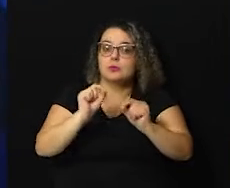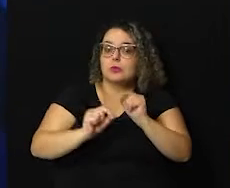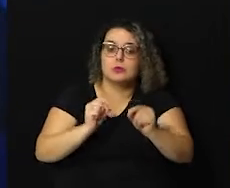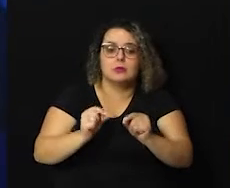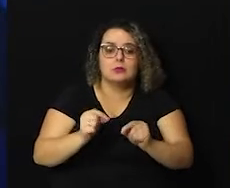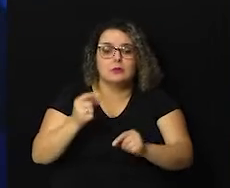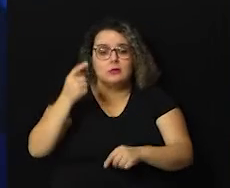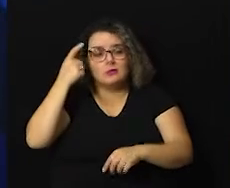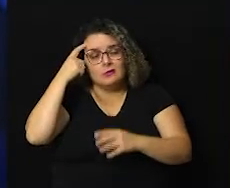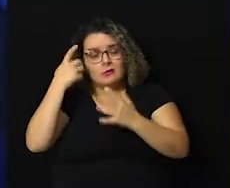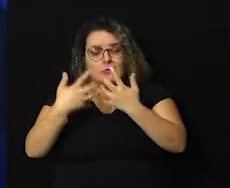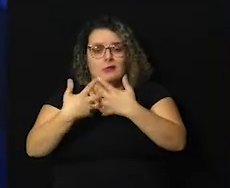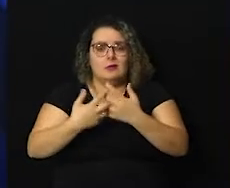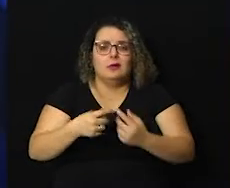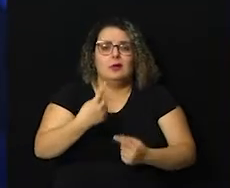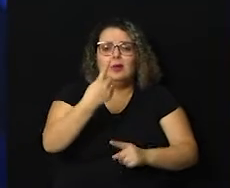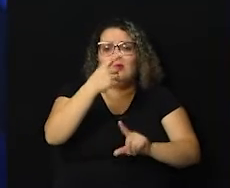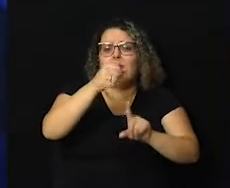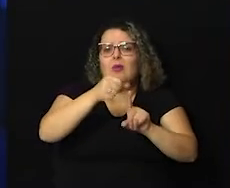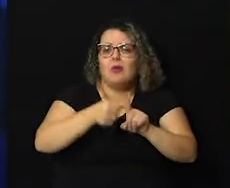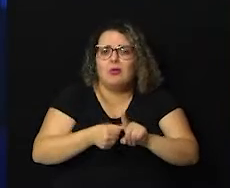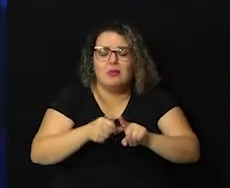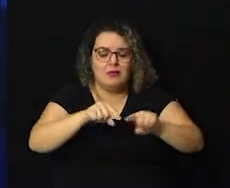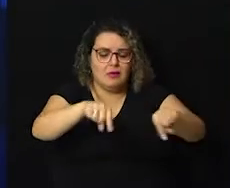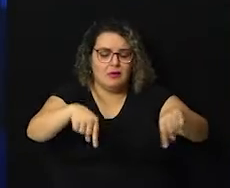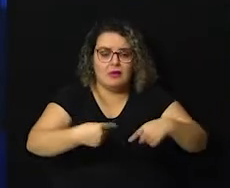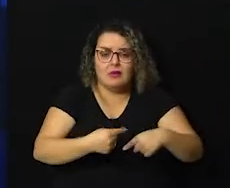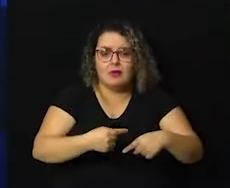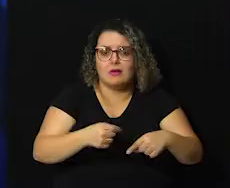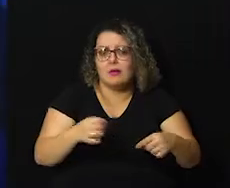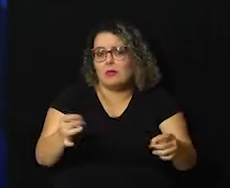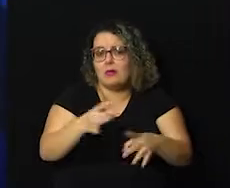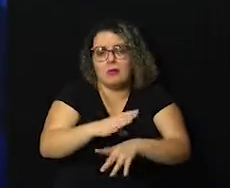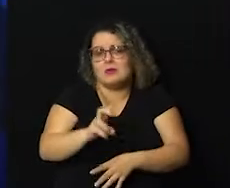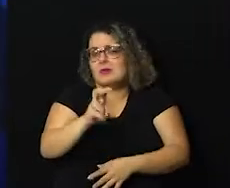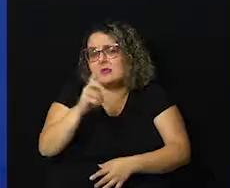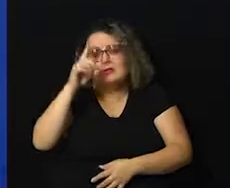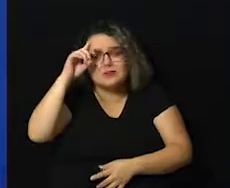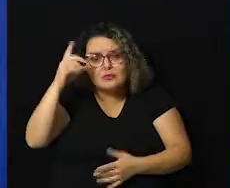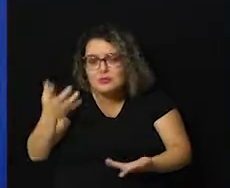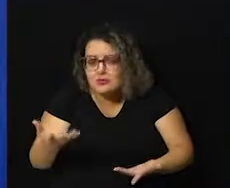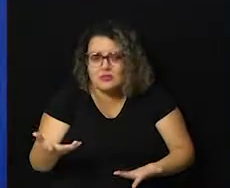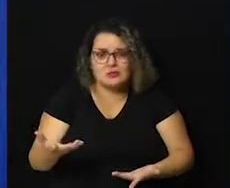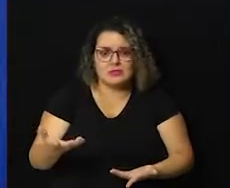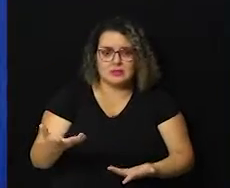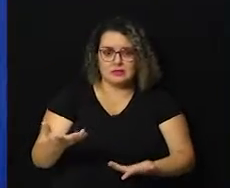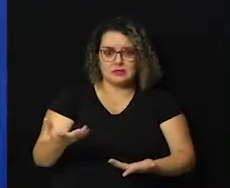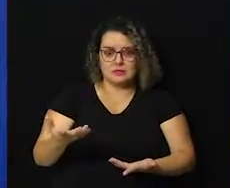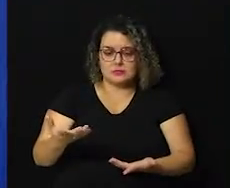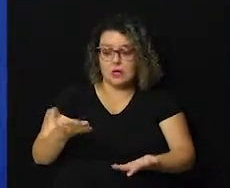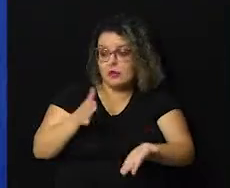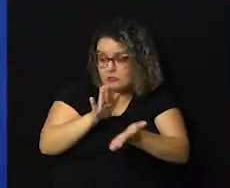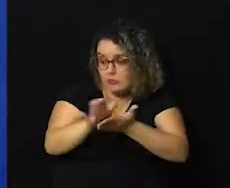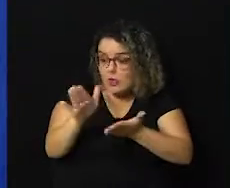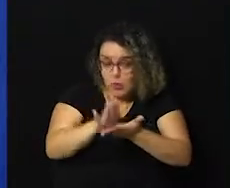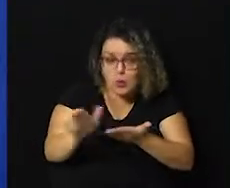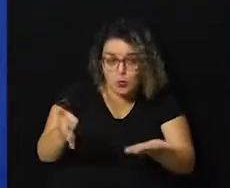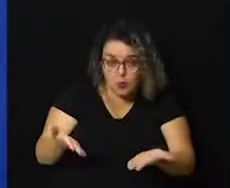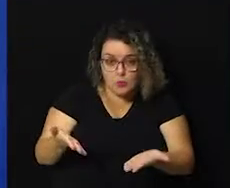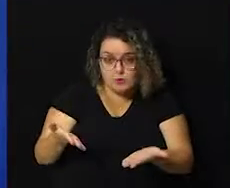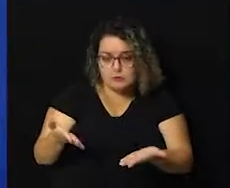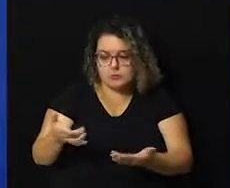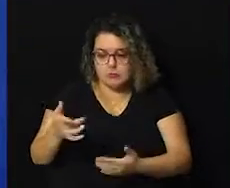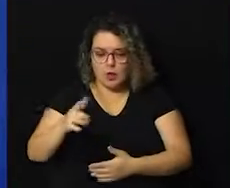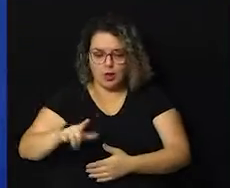para ela do que ela tem uma dor de cabeça de demorar um mês e Grey para fazer um como que leva a 5 dias já que você falou sobre os